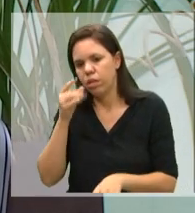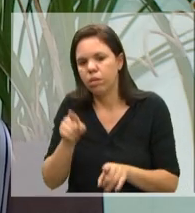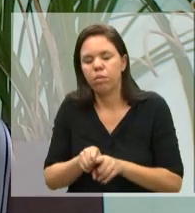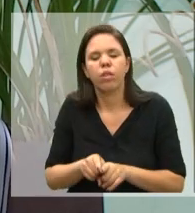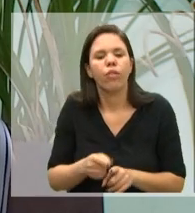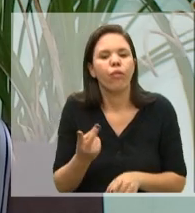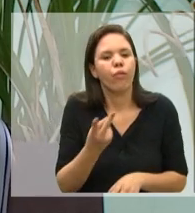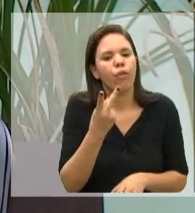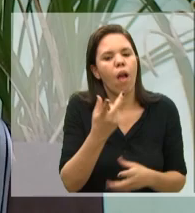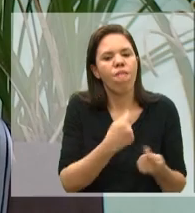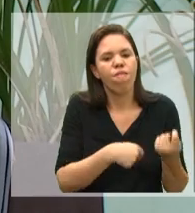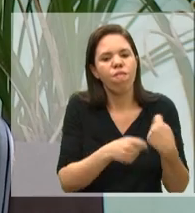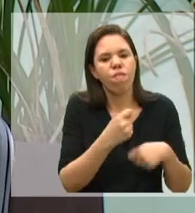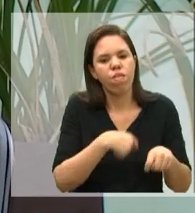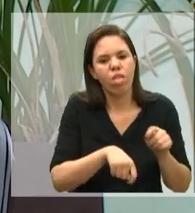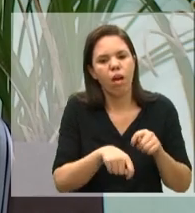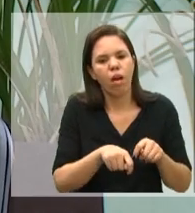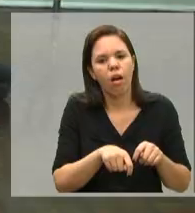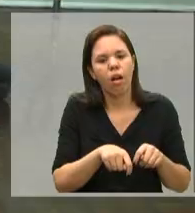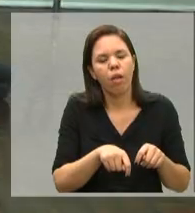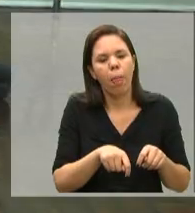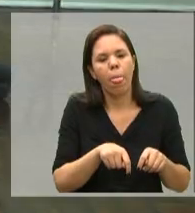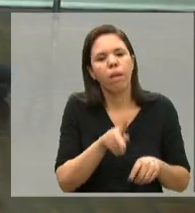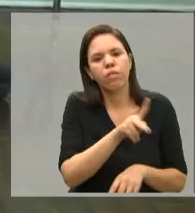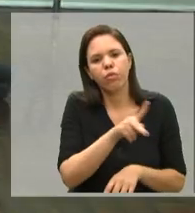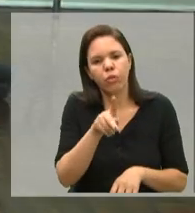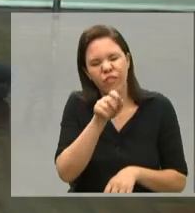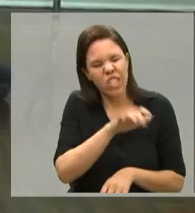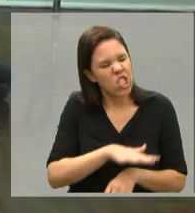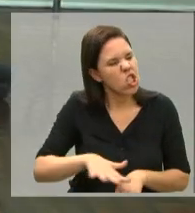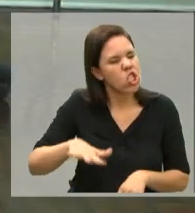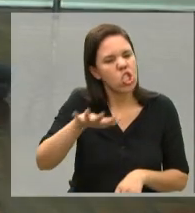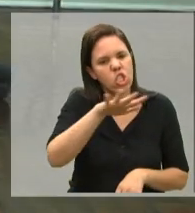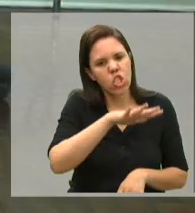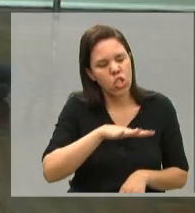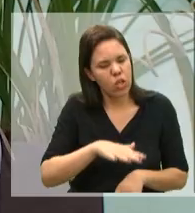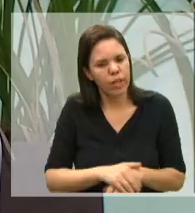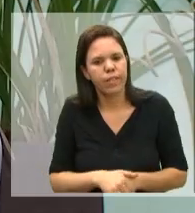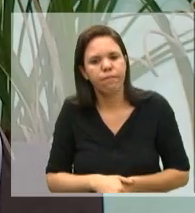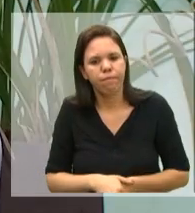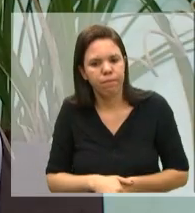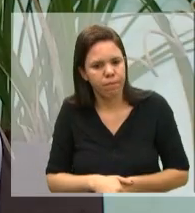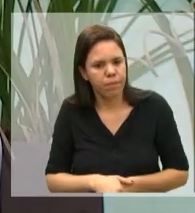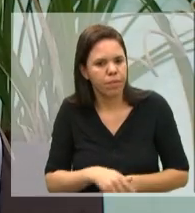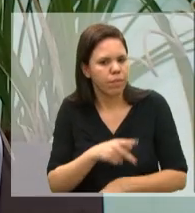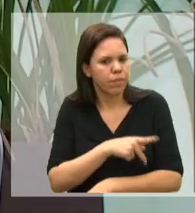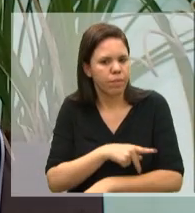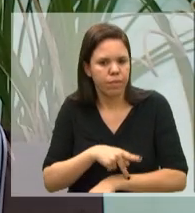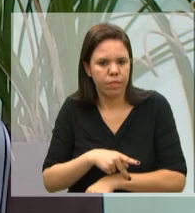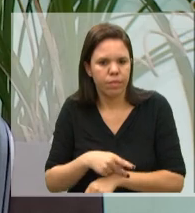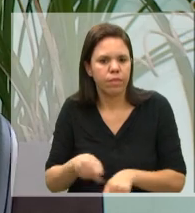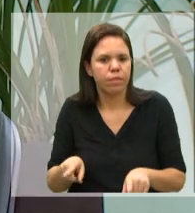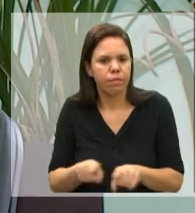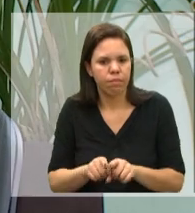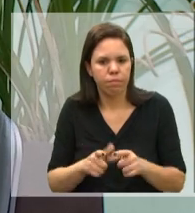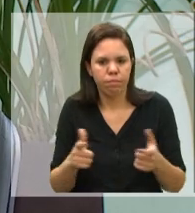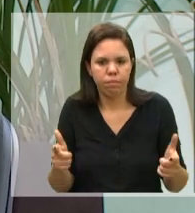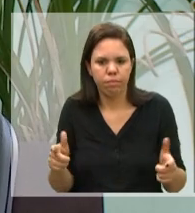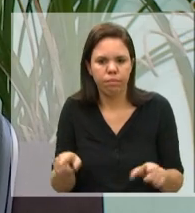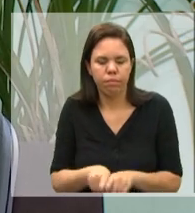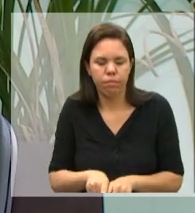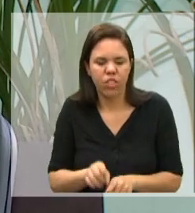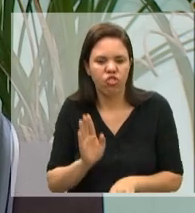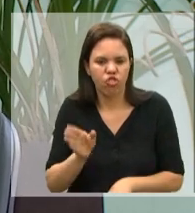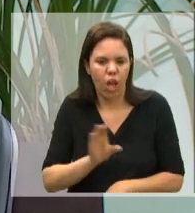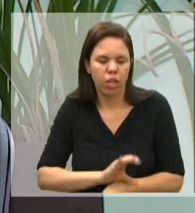aí de que os alunos das licenciaturas, os professores, Brasil, os docentes, pedagogia maciçamente